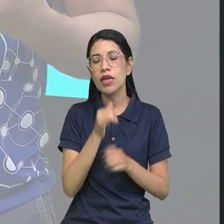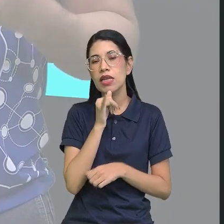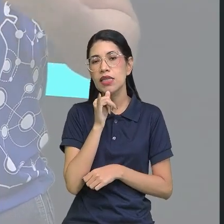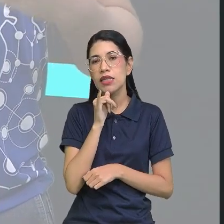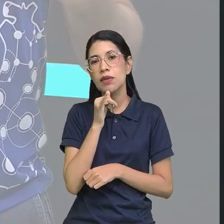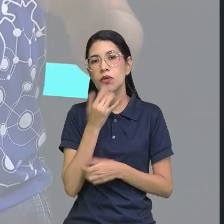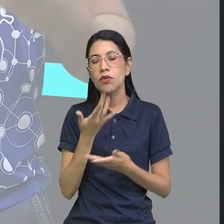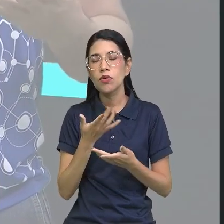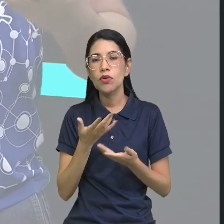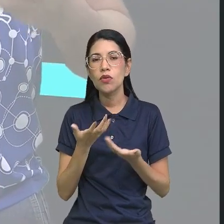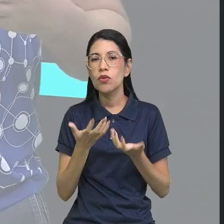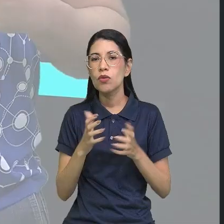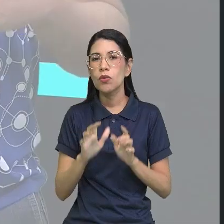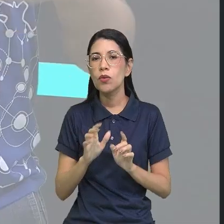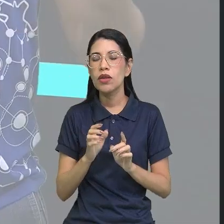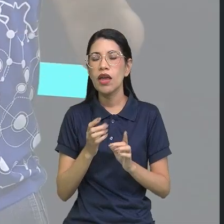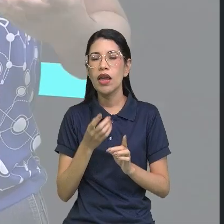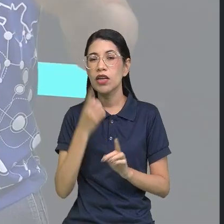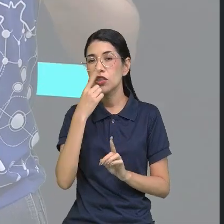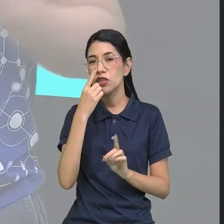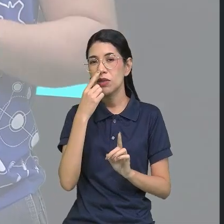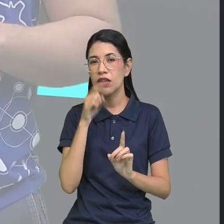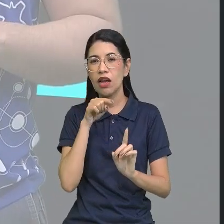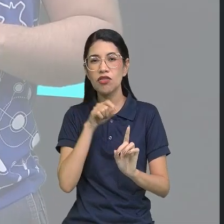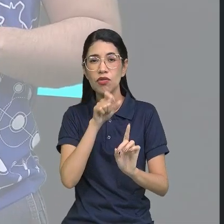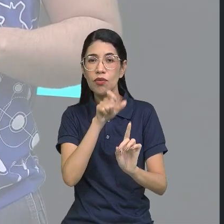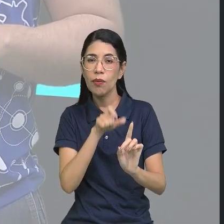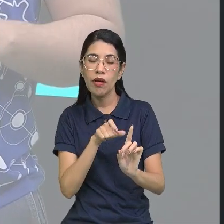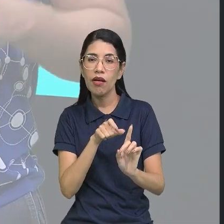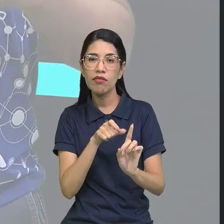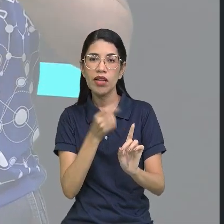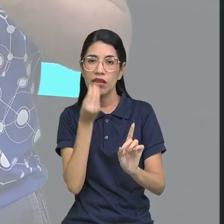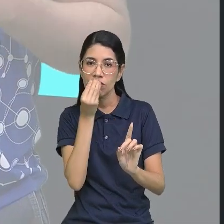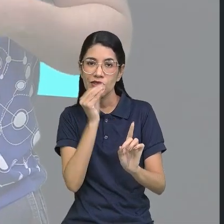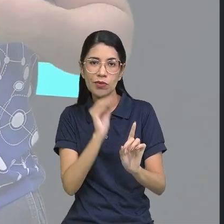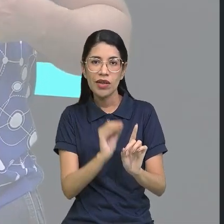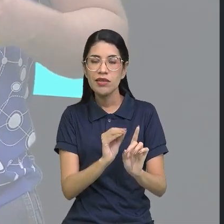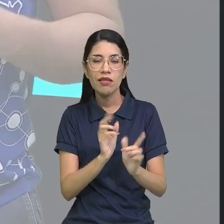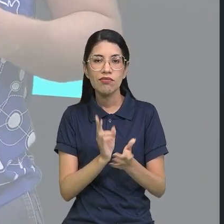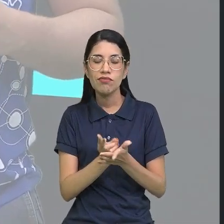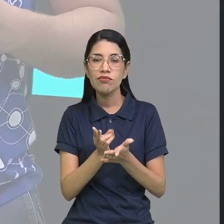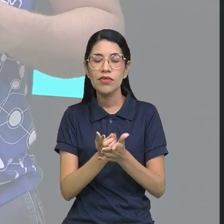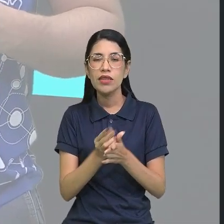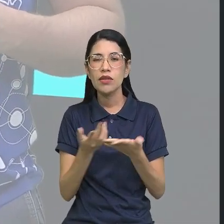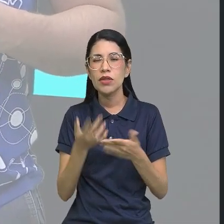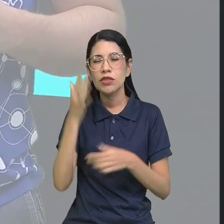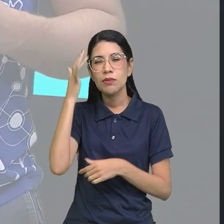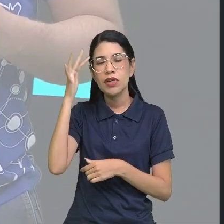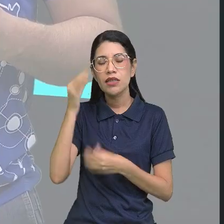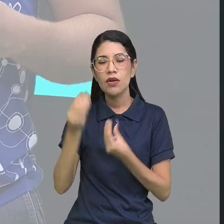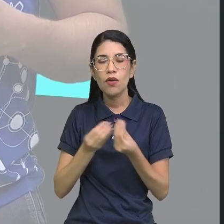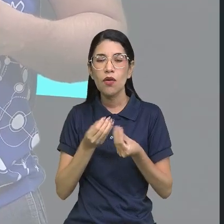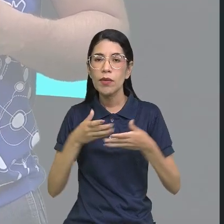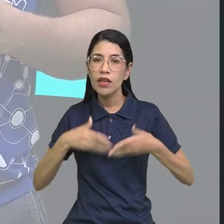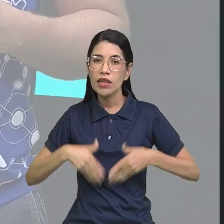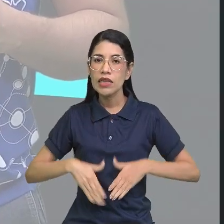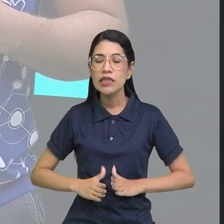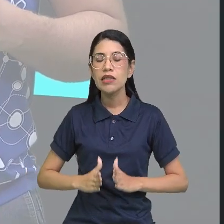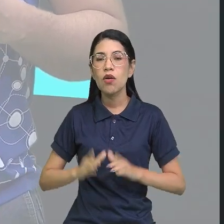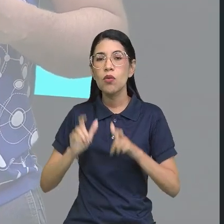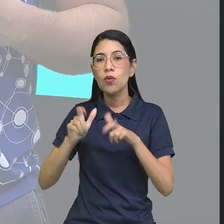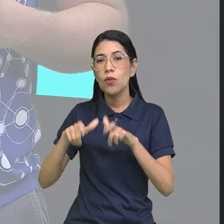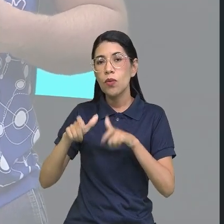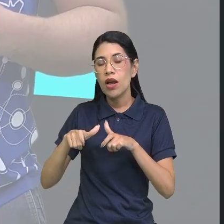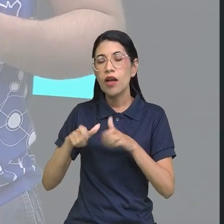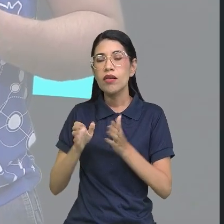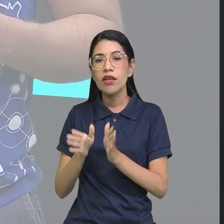dizer, de forma mais aprofundada. As pessoas não se importam com ela. Aí a gente pode pensar, devido à sua origem, humilde, certo?